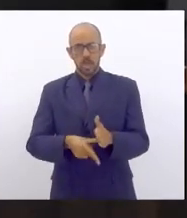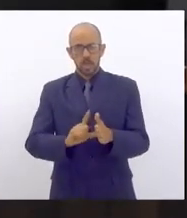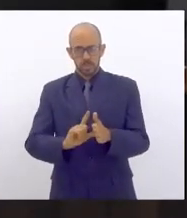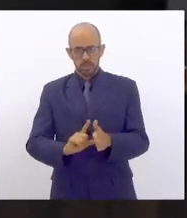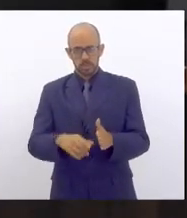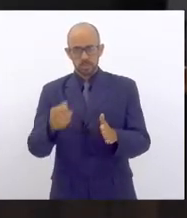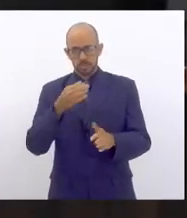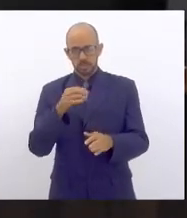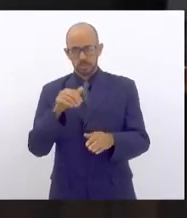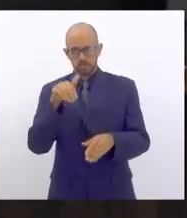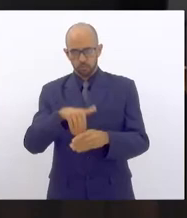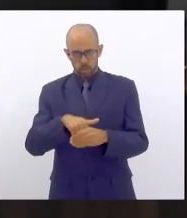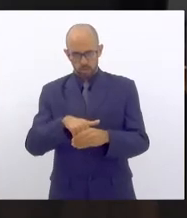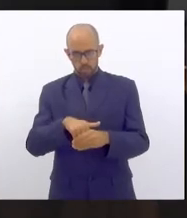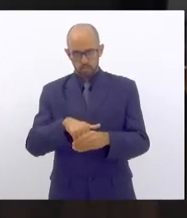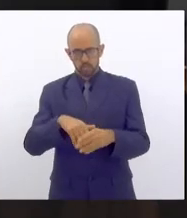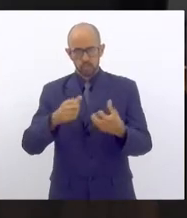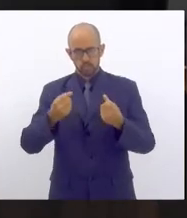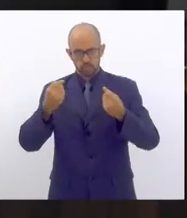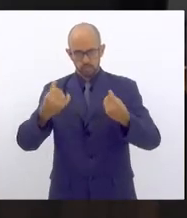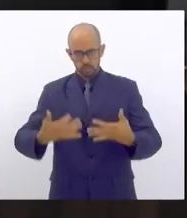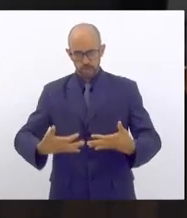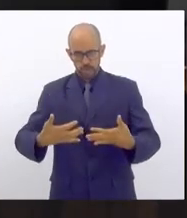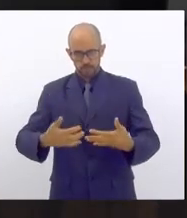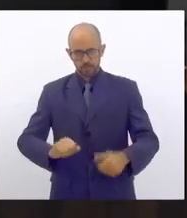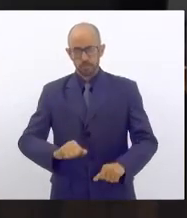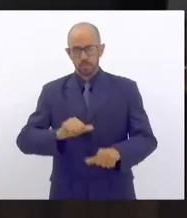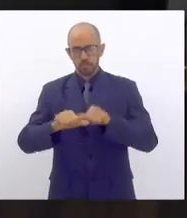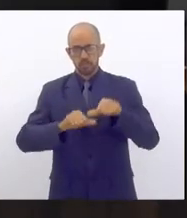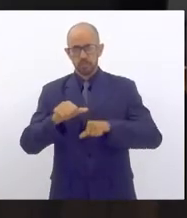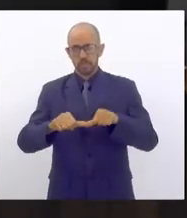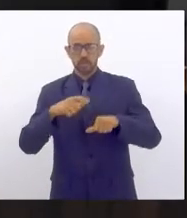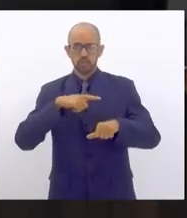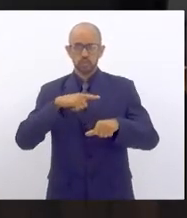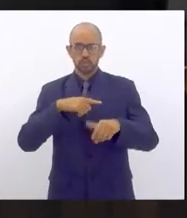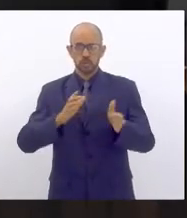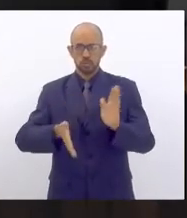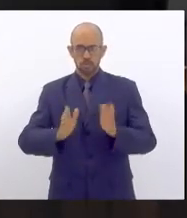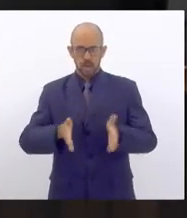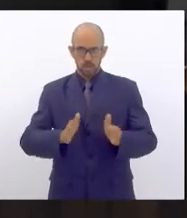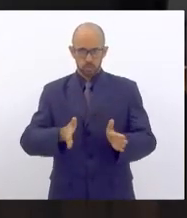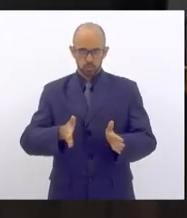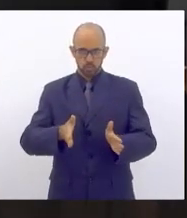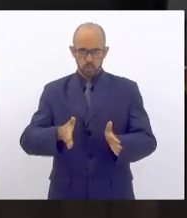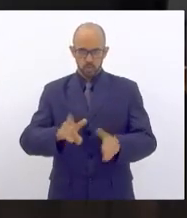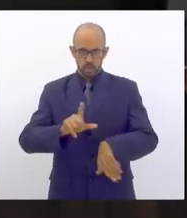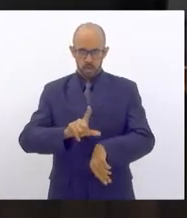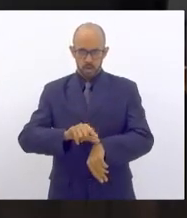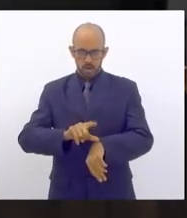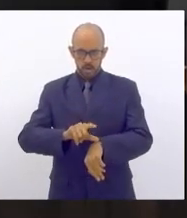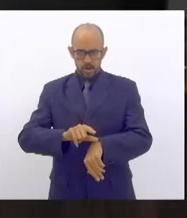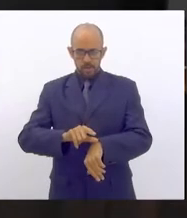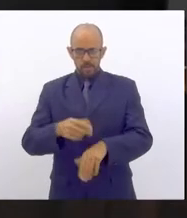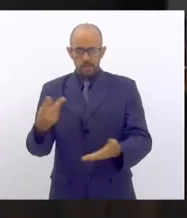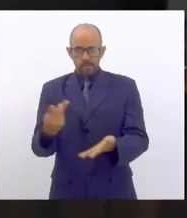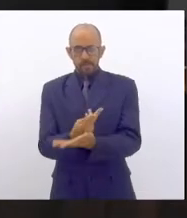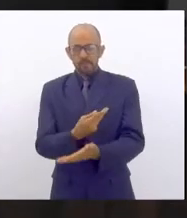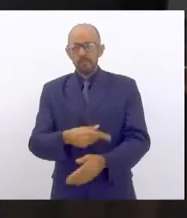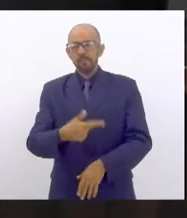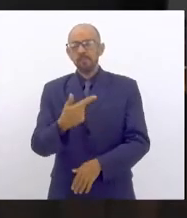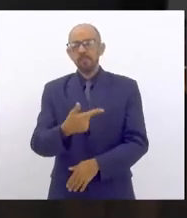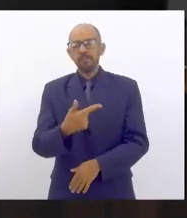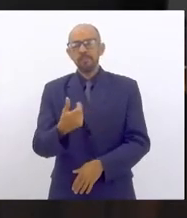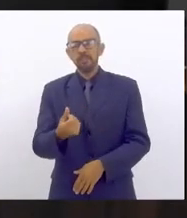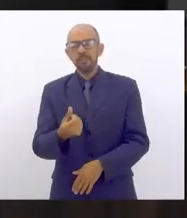explicar uma modificação que tinha um prazo para acontecer. Essa mensagem, ela chegou no dia